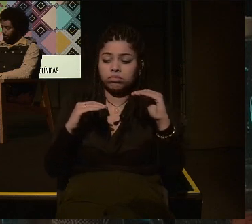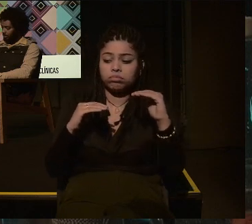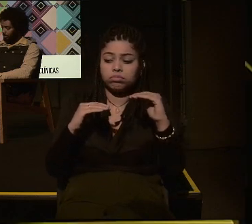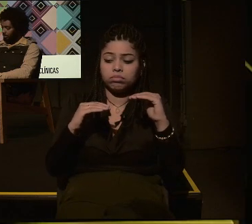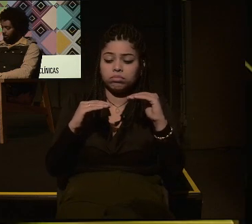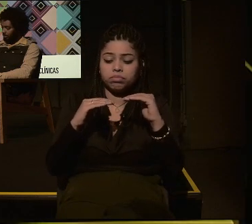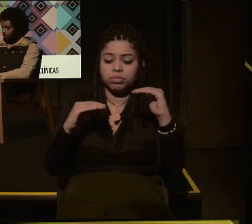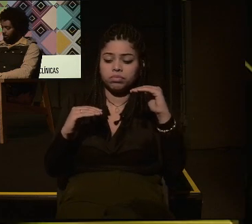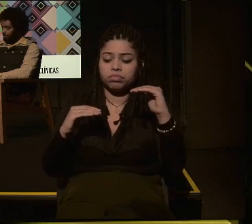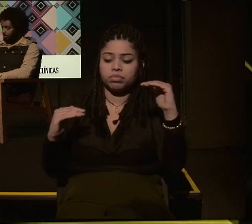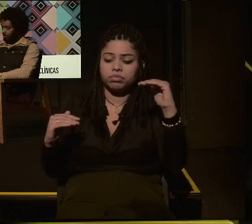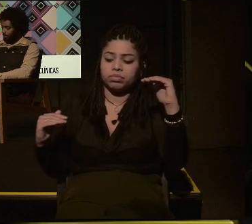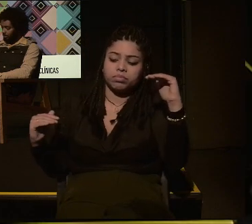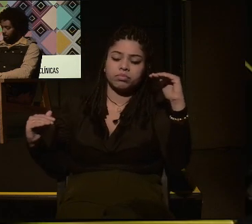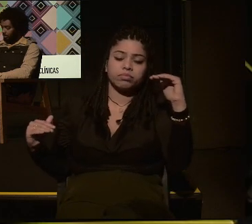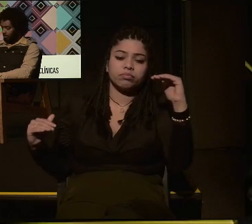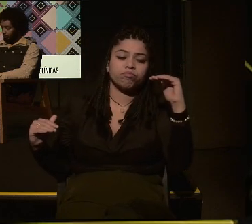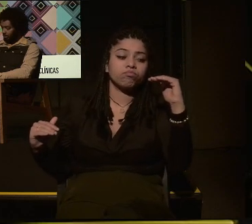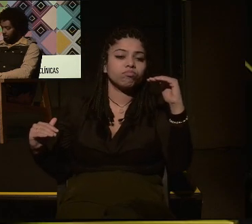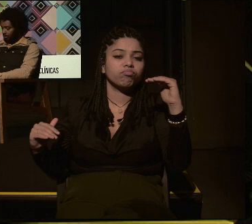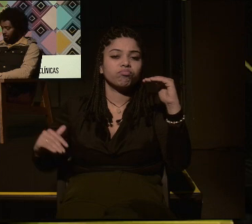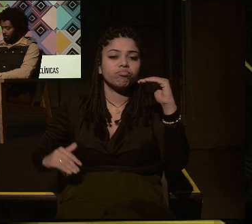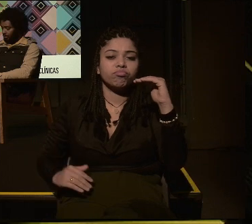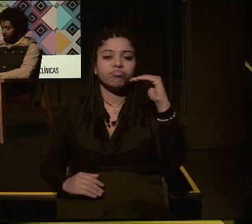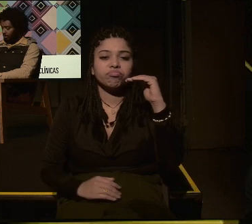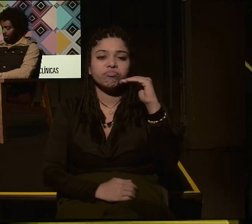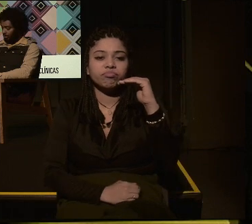desumanização e